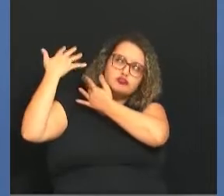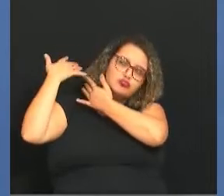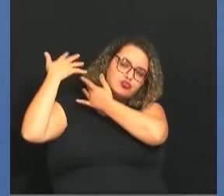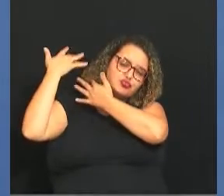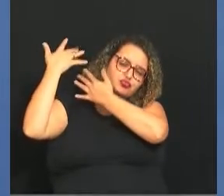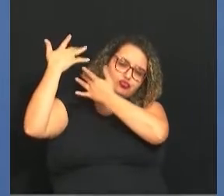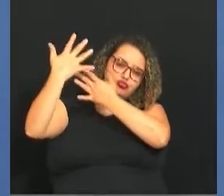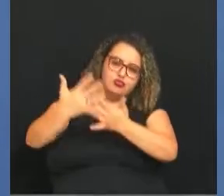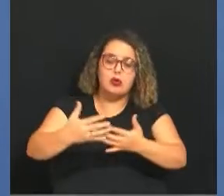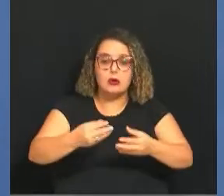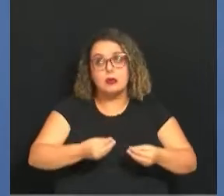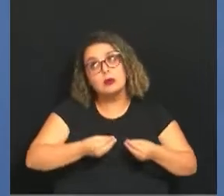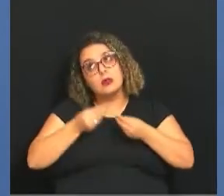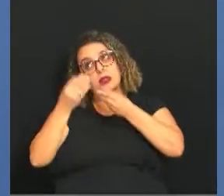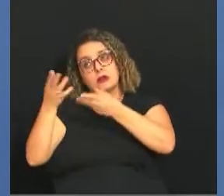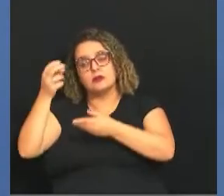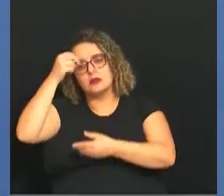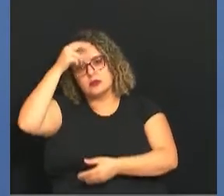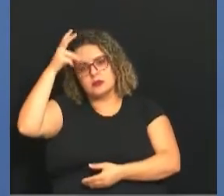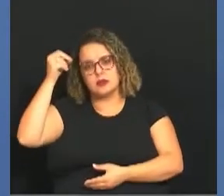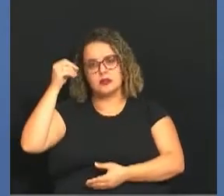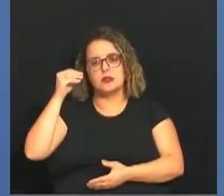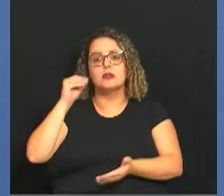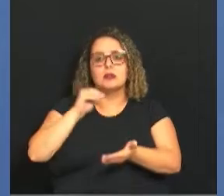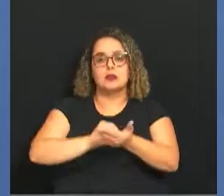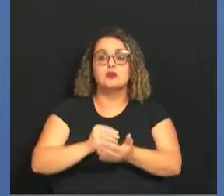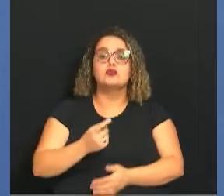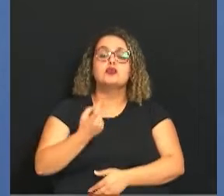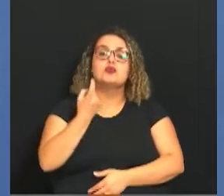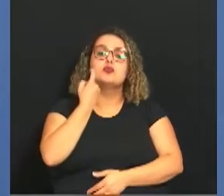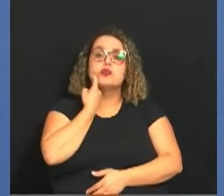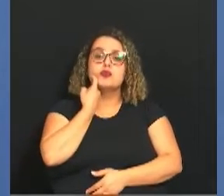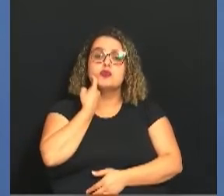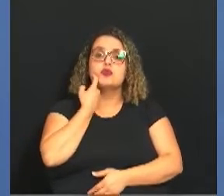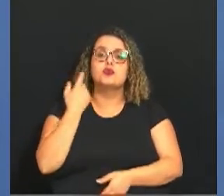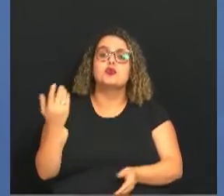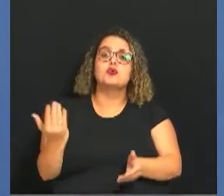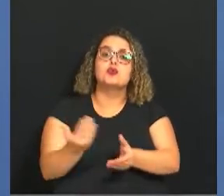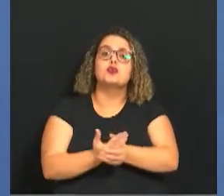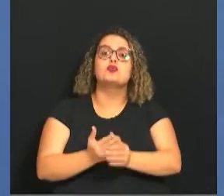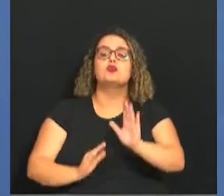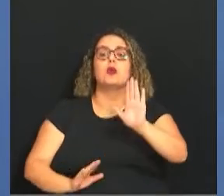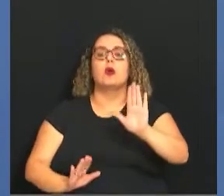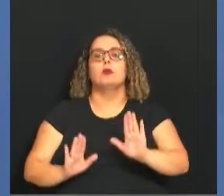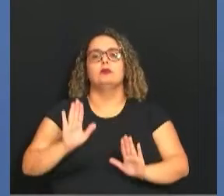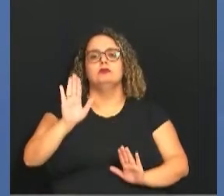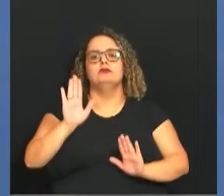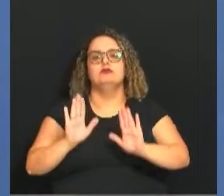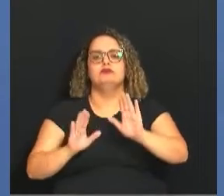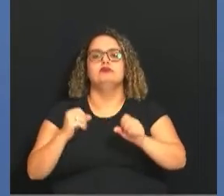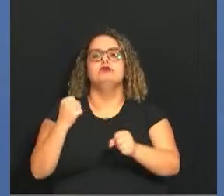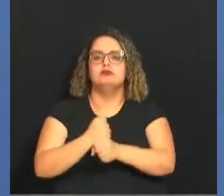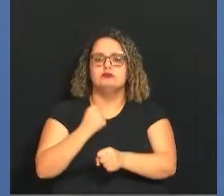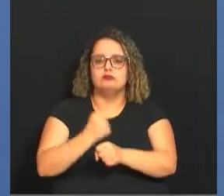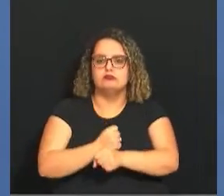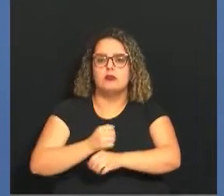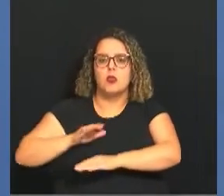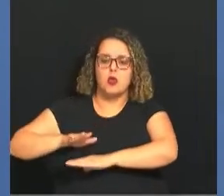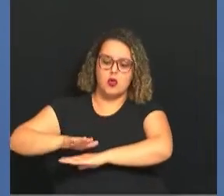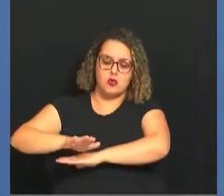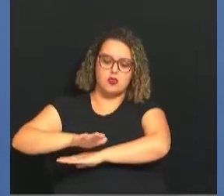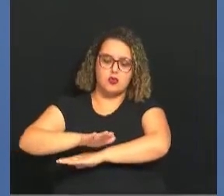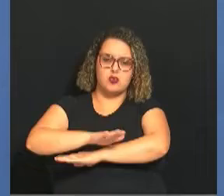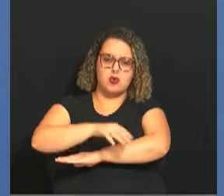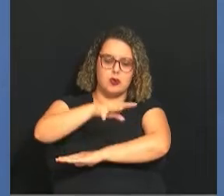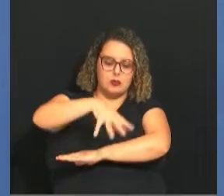para a prefeitura, que culminou na última sexta-feira no processo licitatório para as obras de pavimentação e drenagem